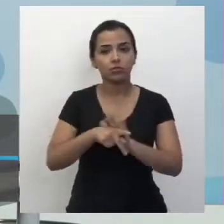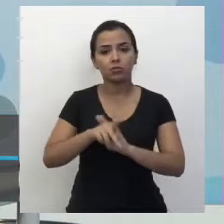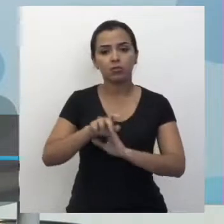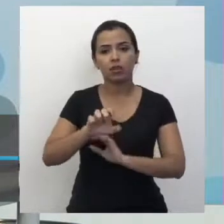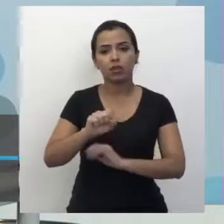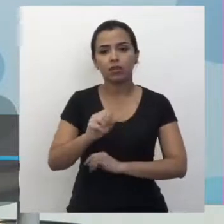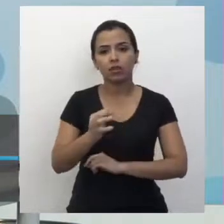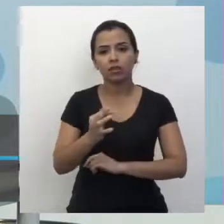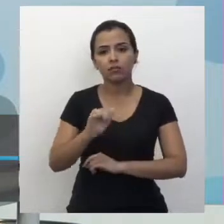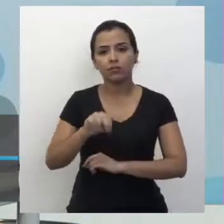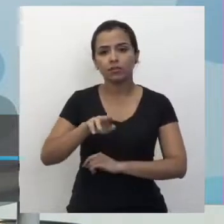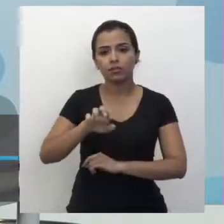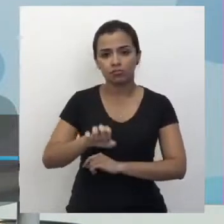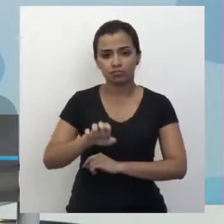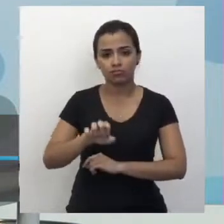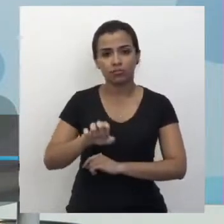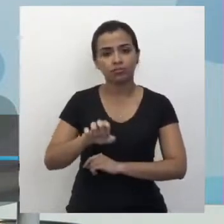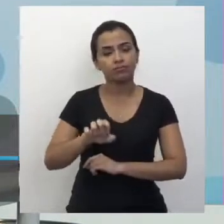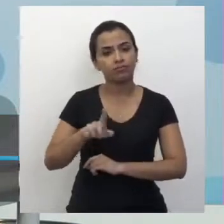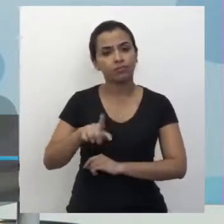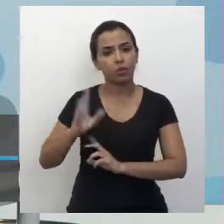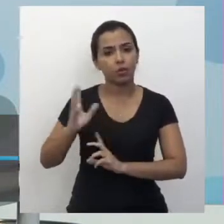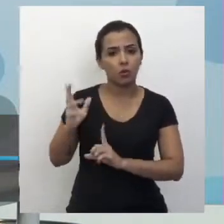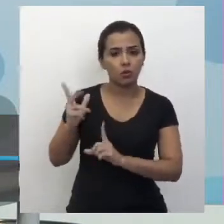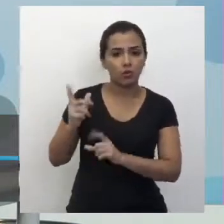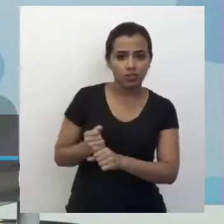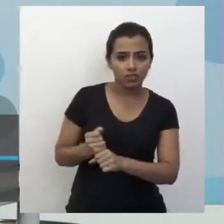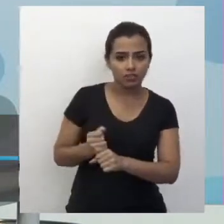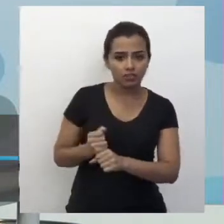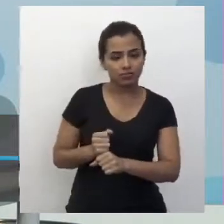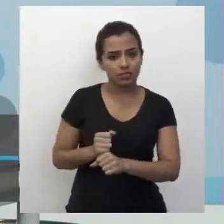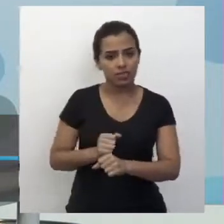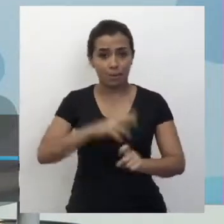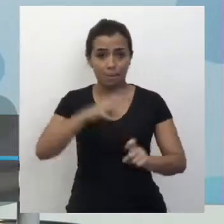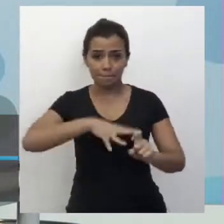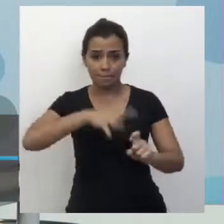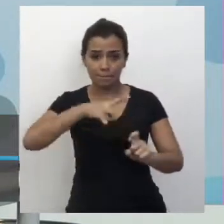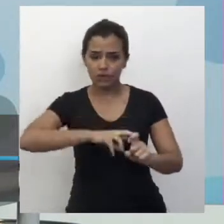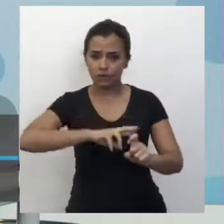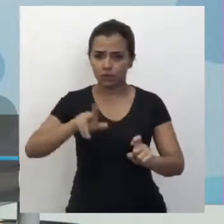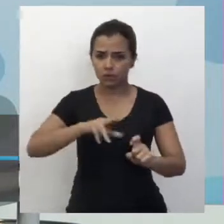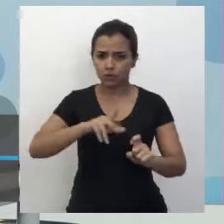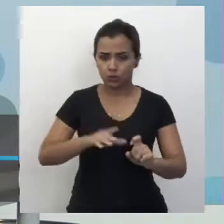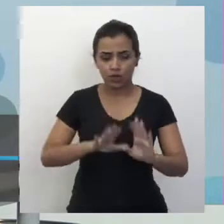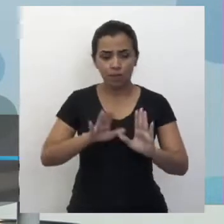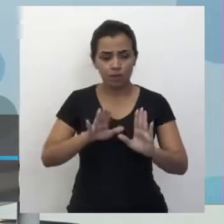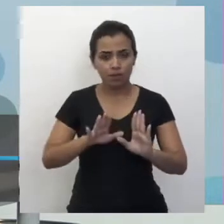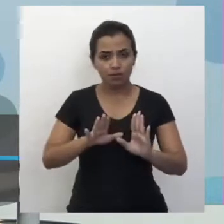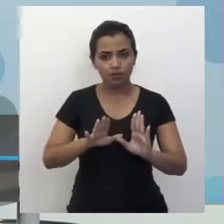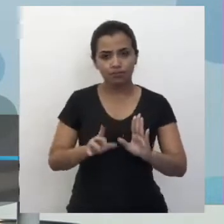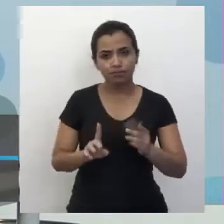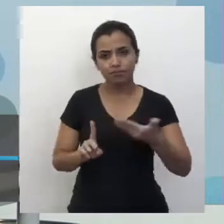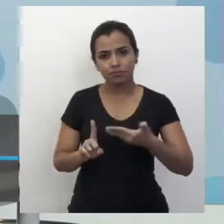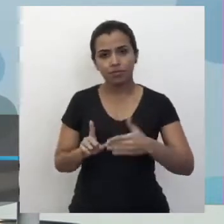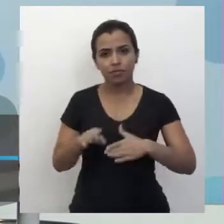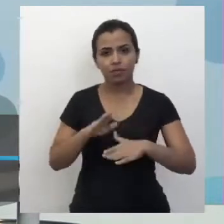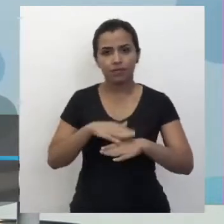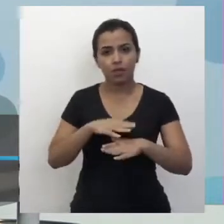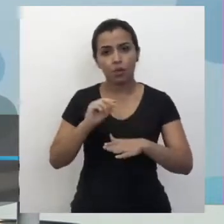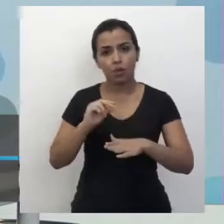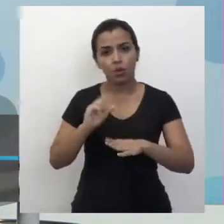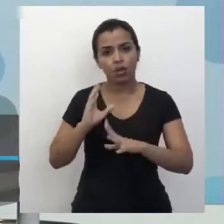né? Então esse destino, que não é bem assim no mito, mas tudo bem, né? De qualquer forma, ele traz essa ideia de que um destino traçado